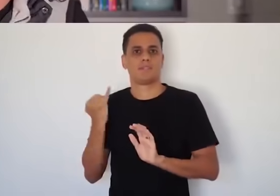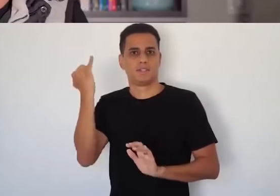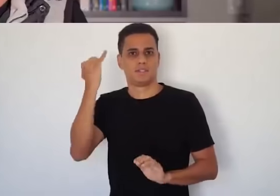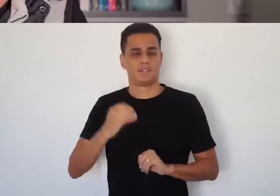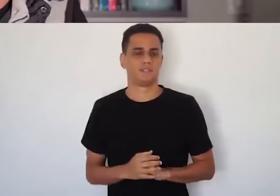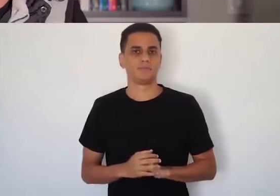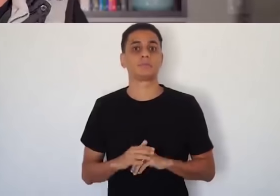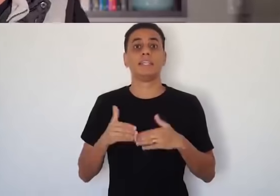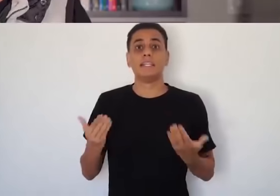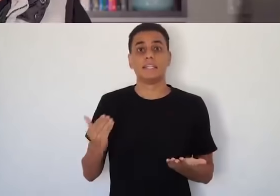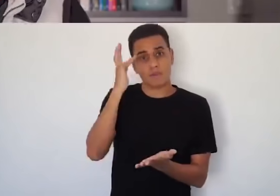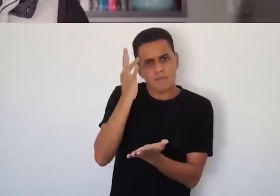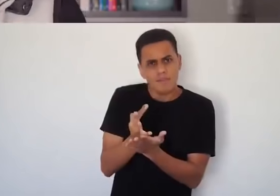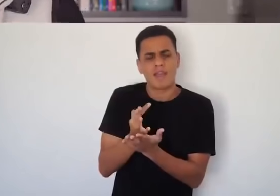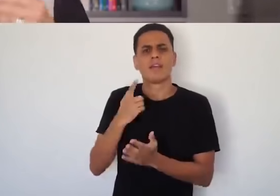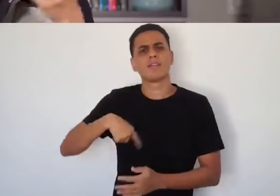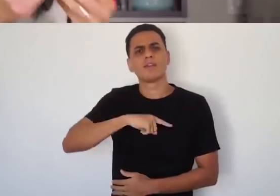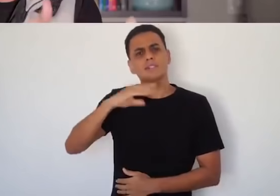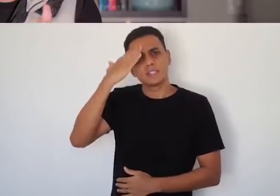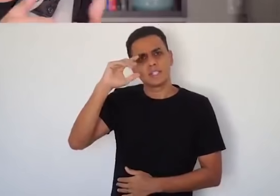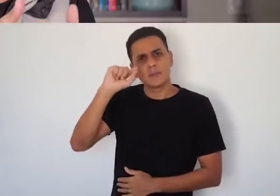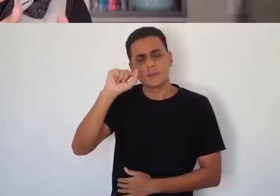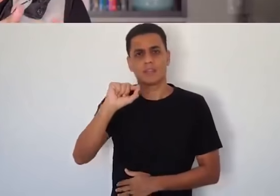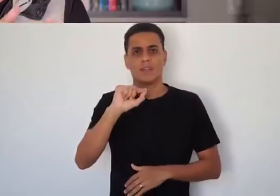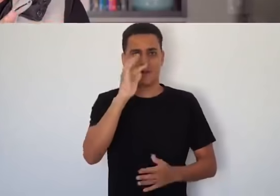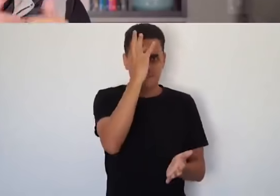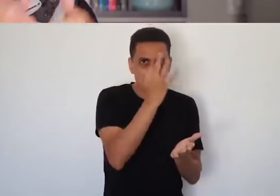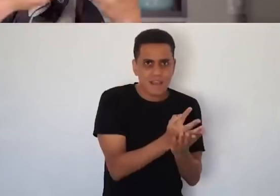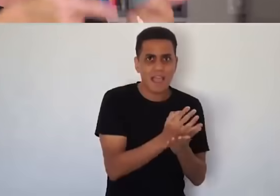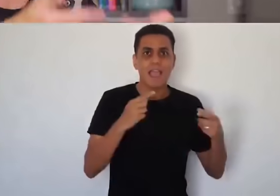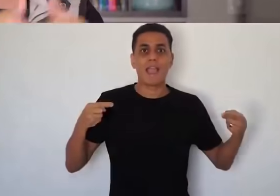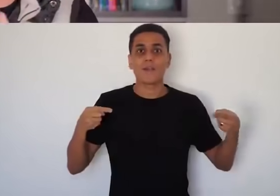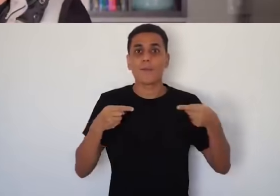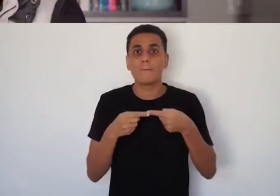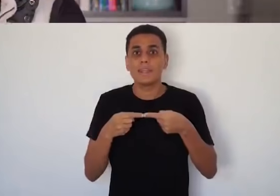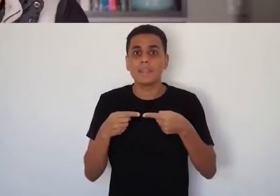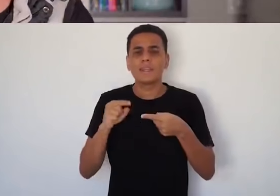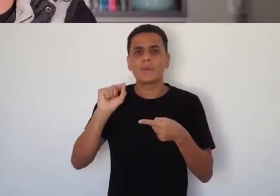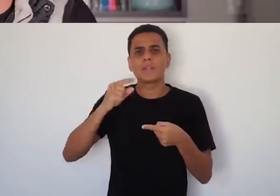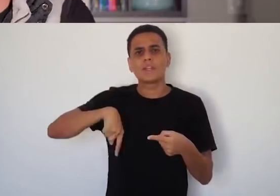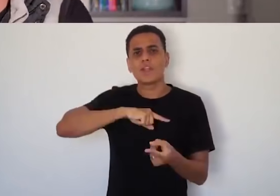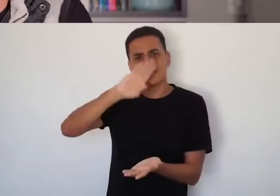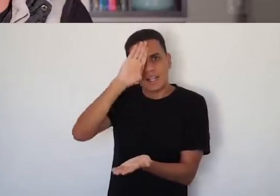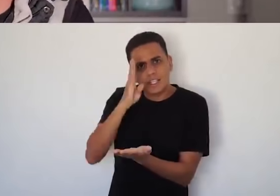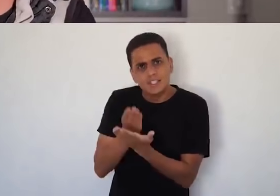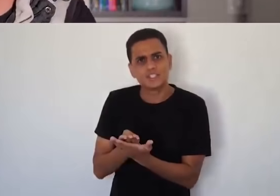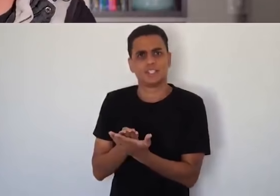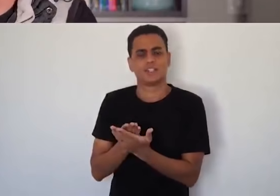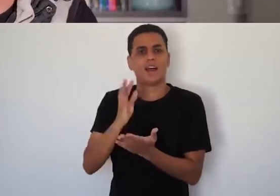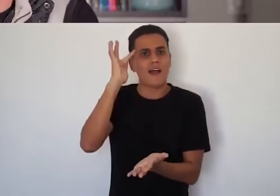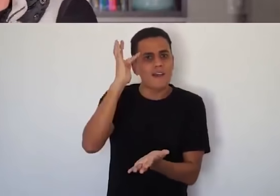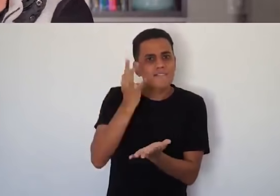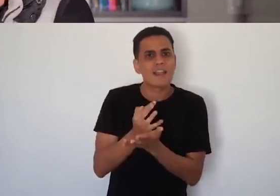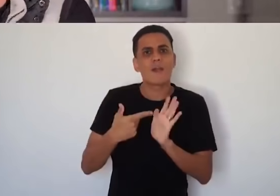mulher, que foi uma prostituta, que ao crer em Deus, a manifestação dessa fé foi a obediência dela em